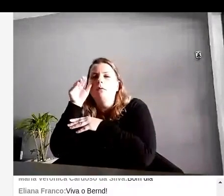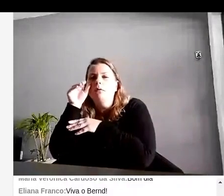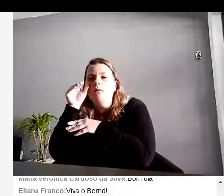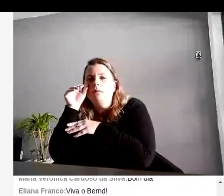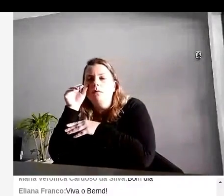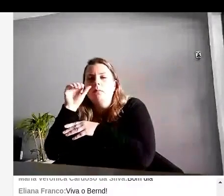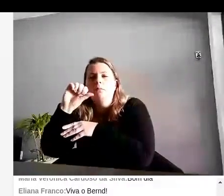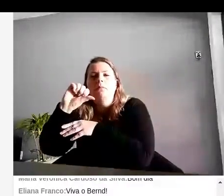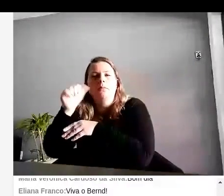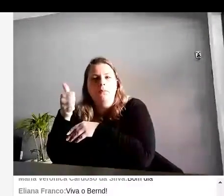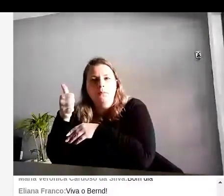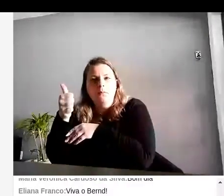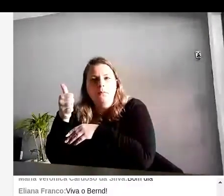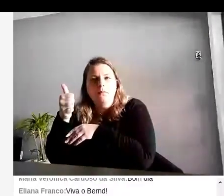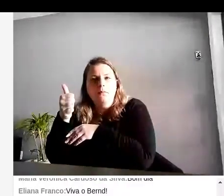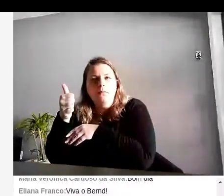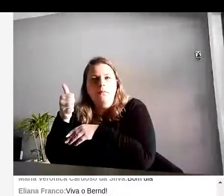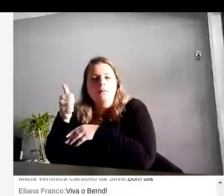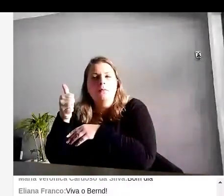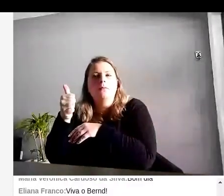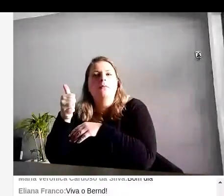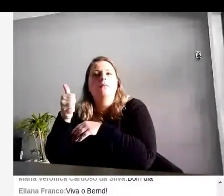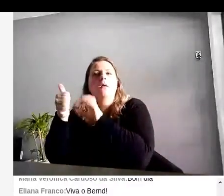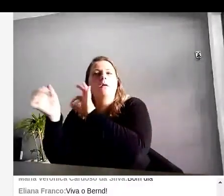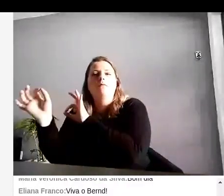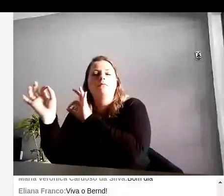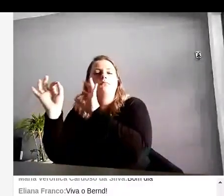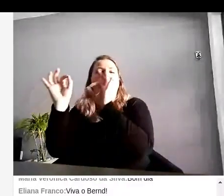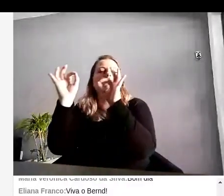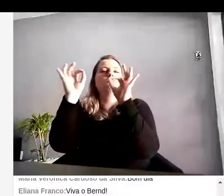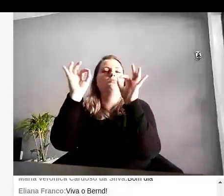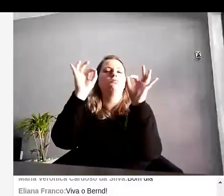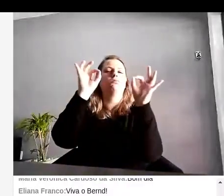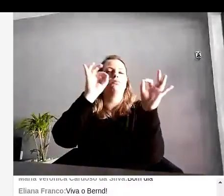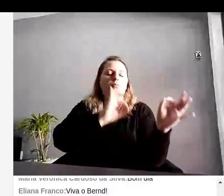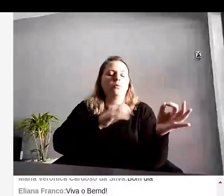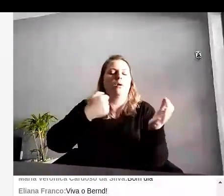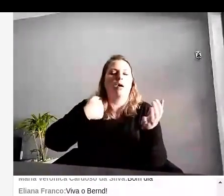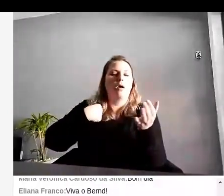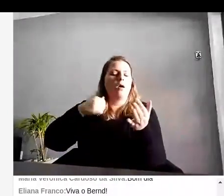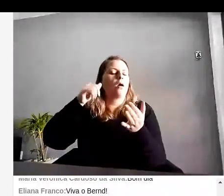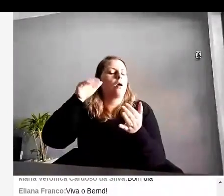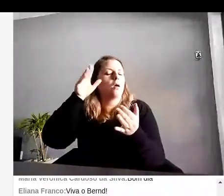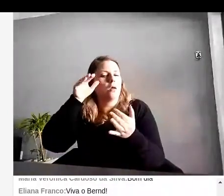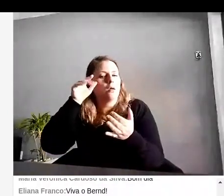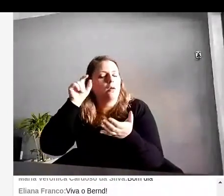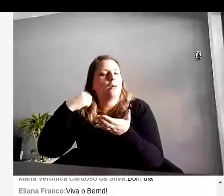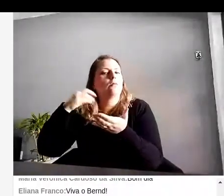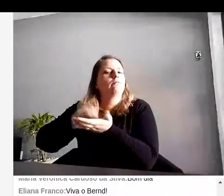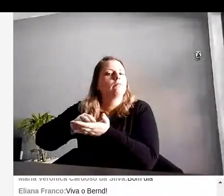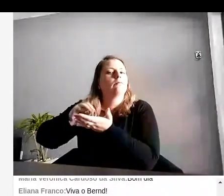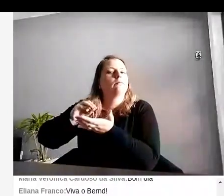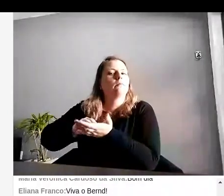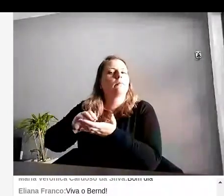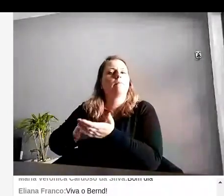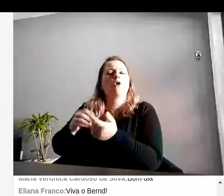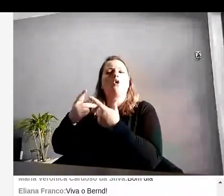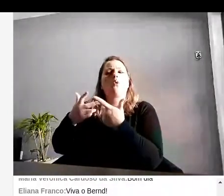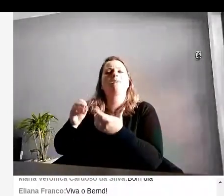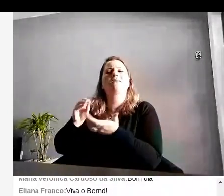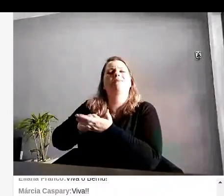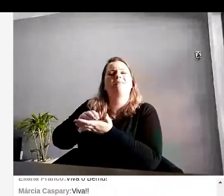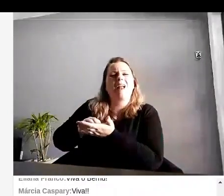Depois de ver todo o filme e anotar o que eu senti falta, eu